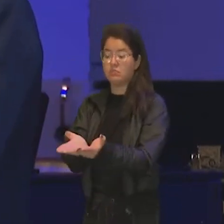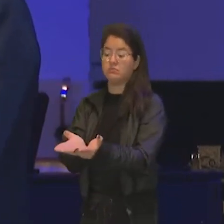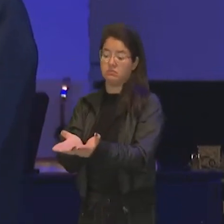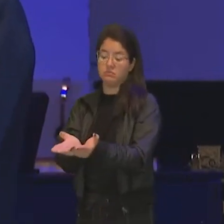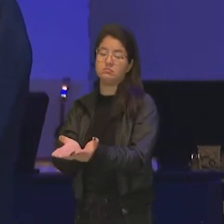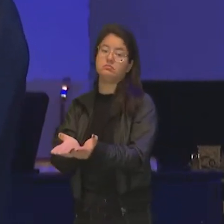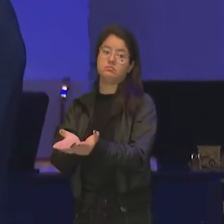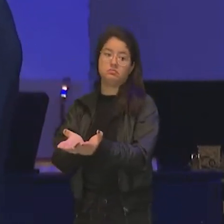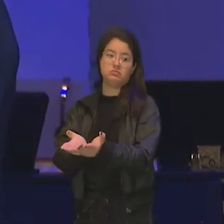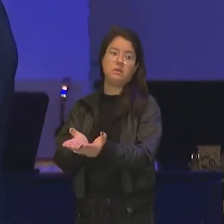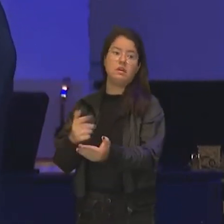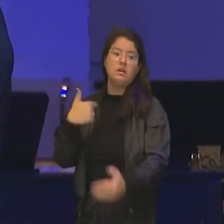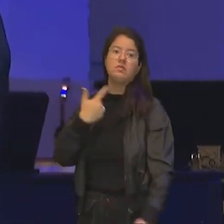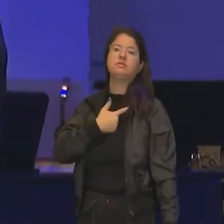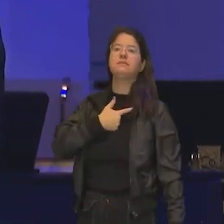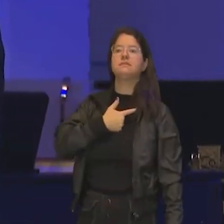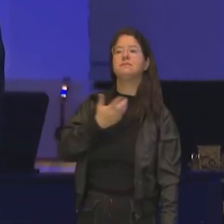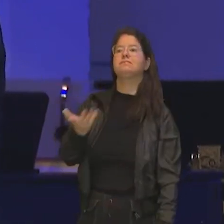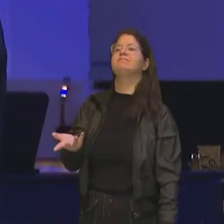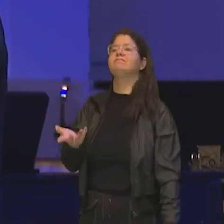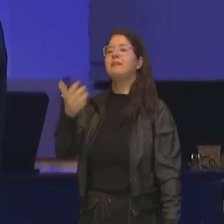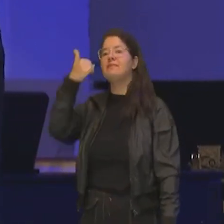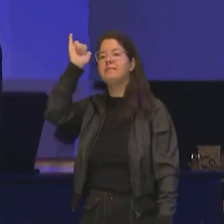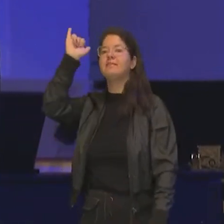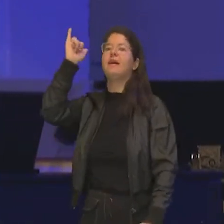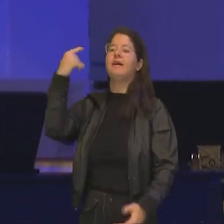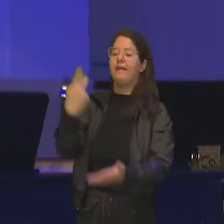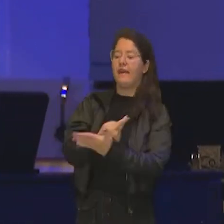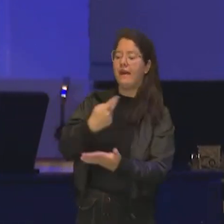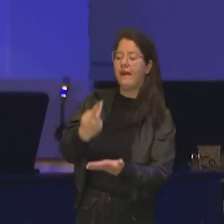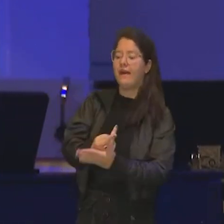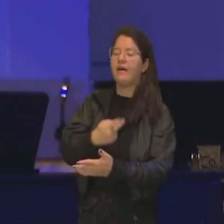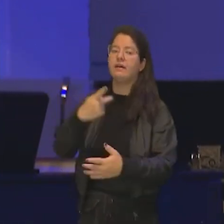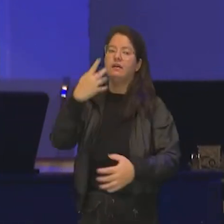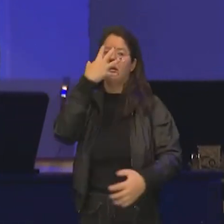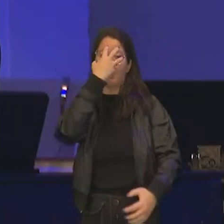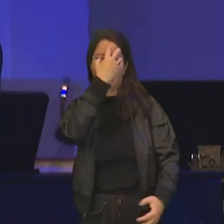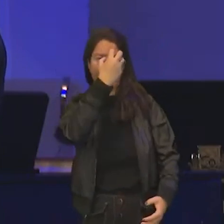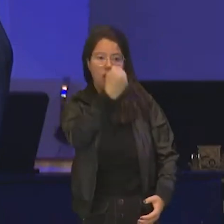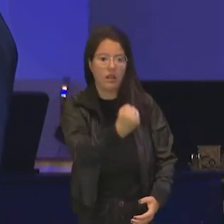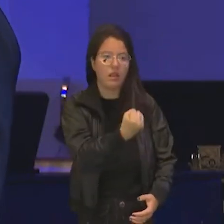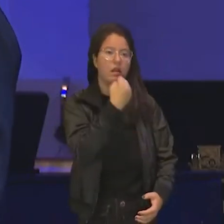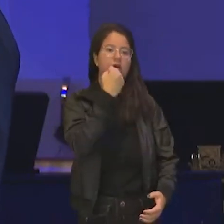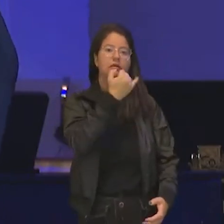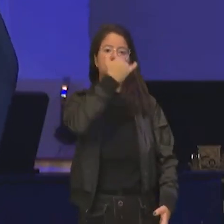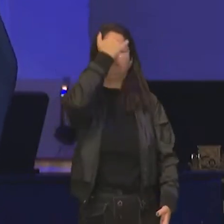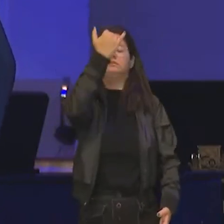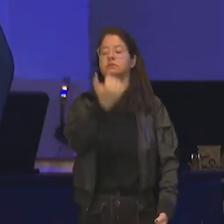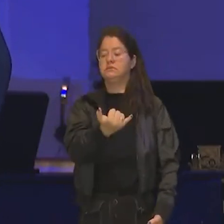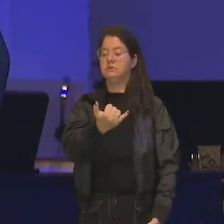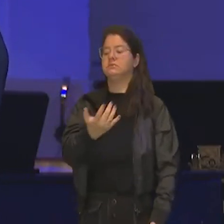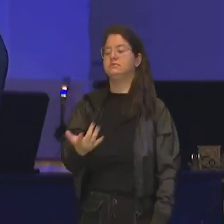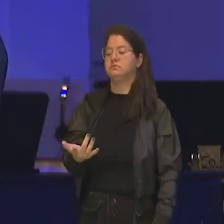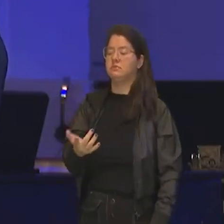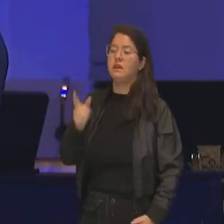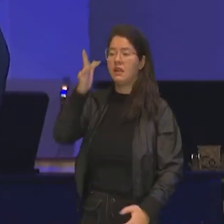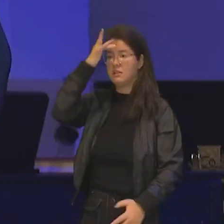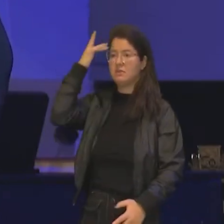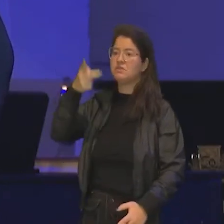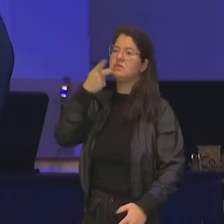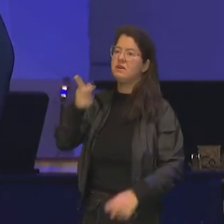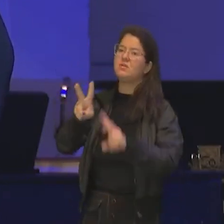atentarmos para equívocos, mentiras, enganos, que ouvimos a respeito de